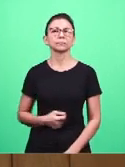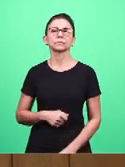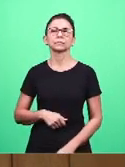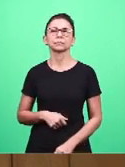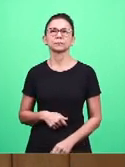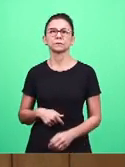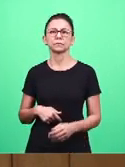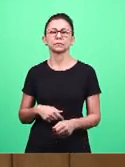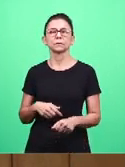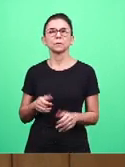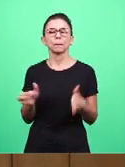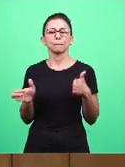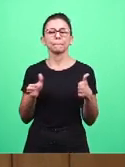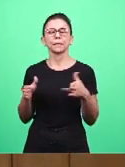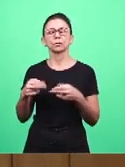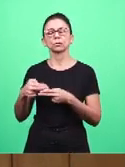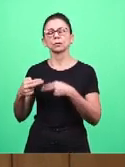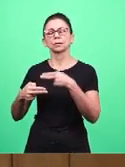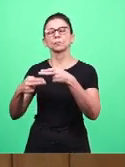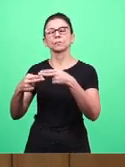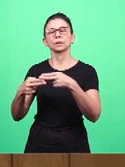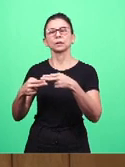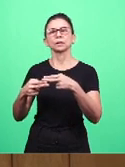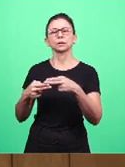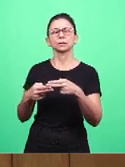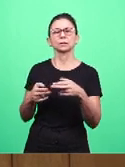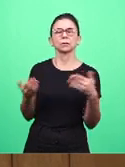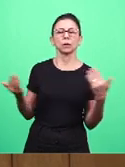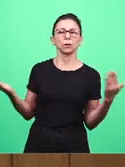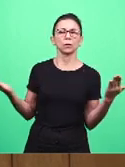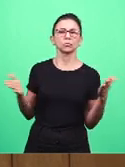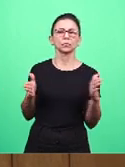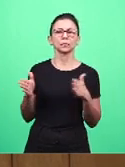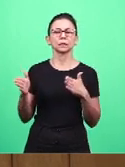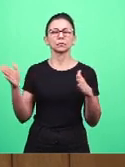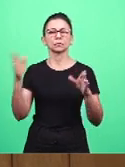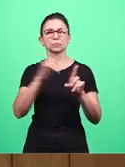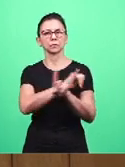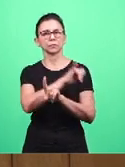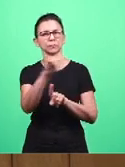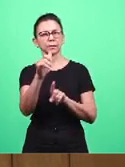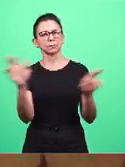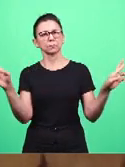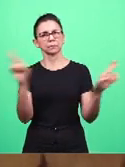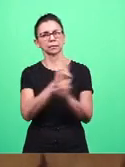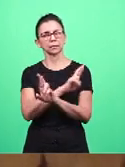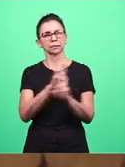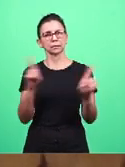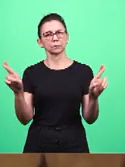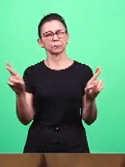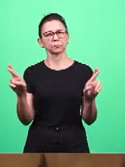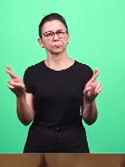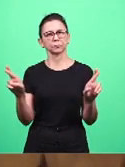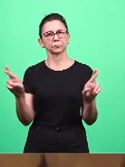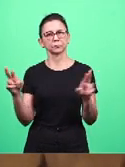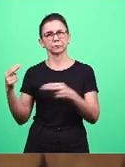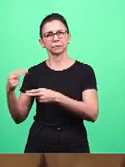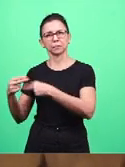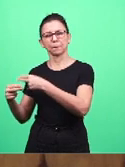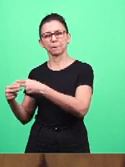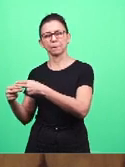é opcional. Mas nós vamos aqui apresentar aos irmãos que estão nos ouvindo, estão conosco